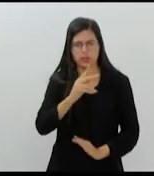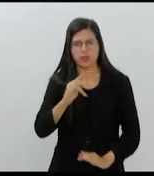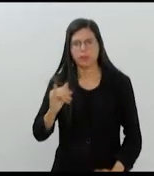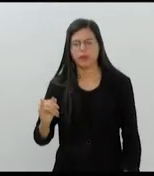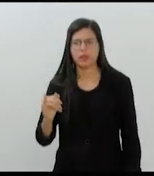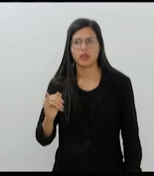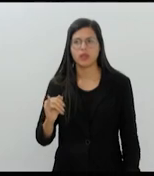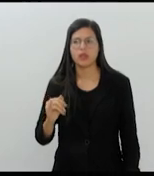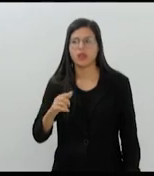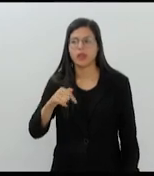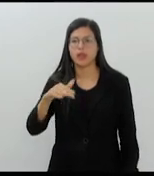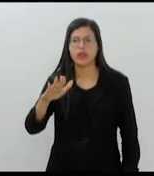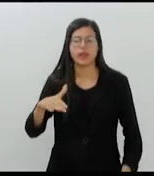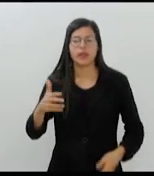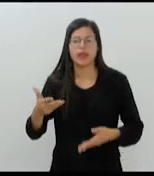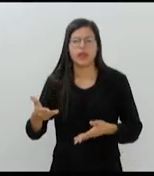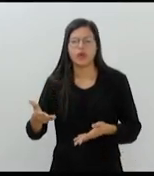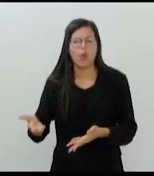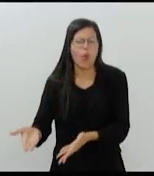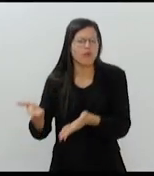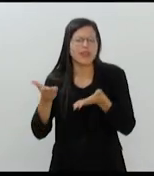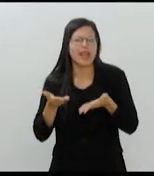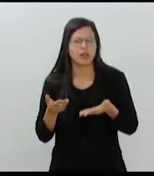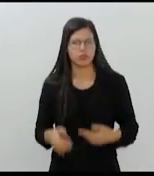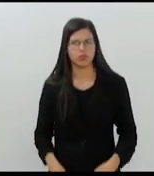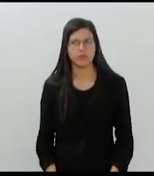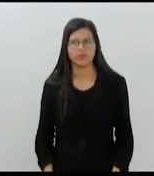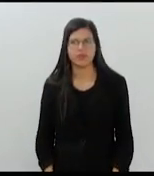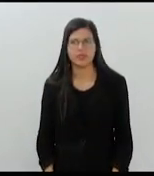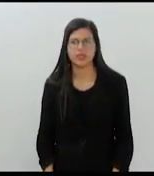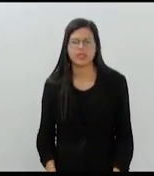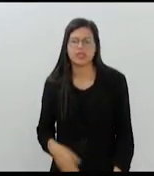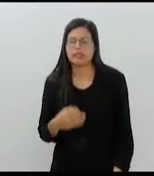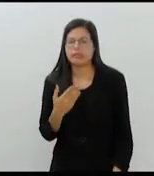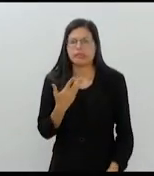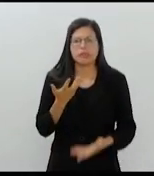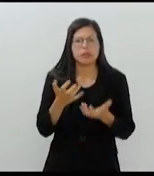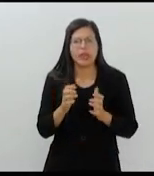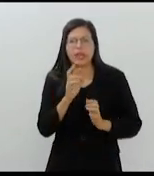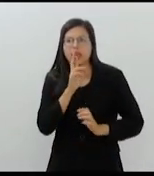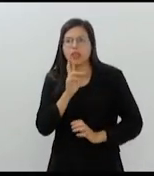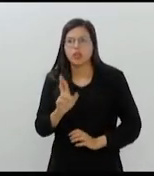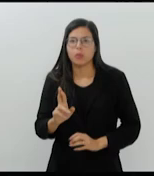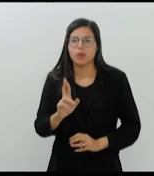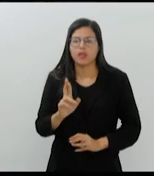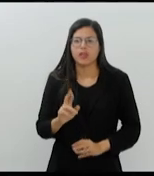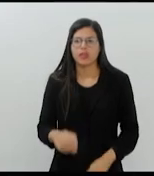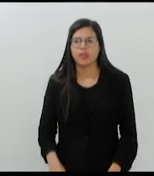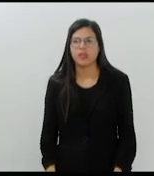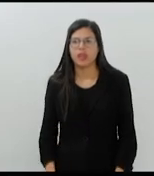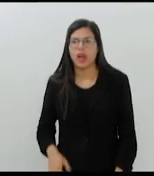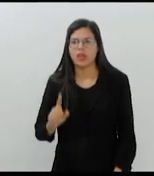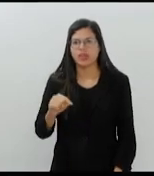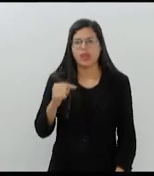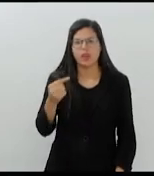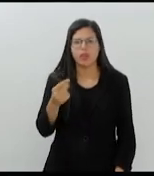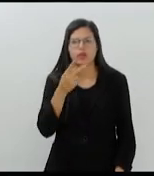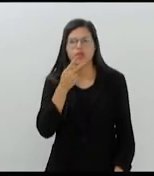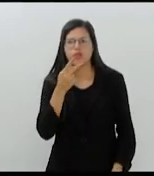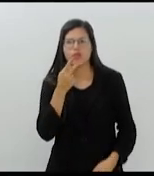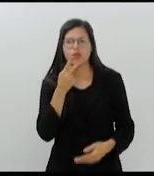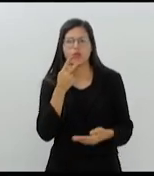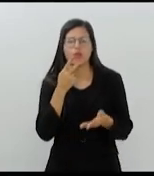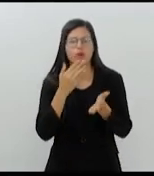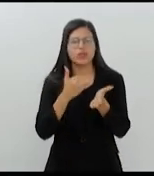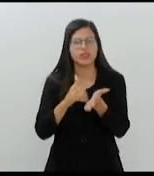perguntava quem eram os convidados. E ela relutava em dizer, mas lá pelas tantas, a Lua, que era